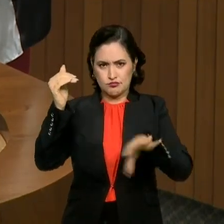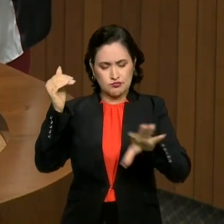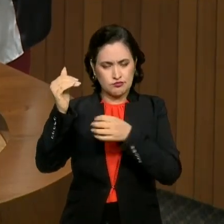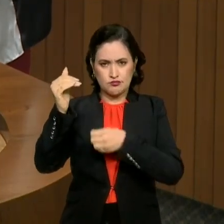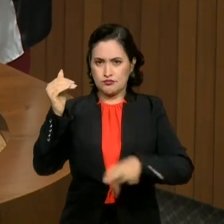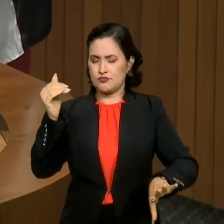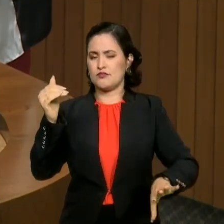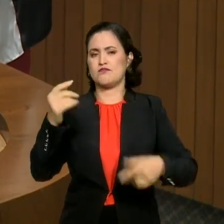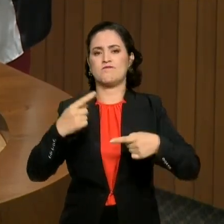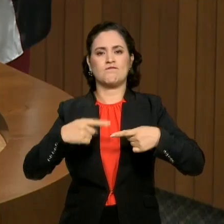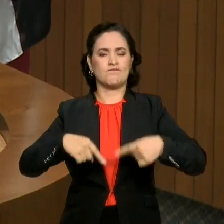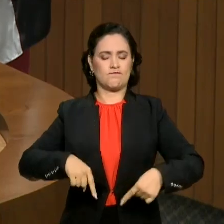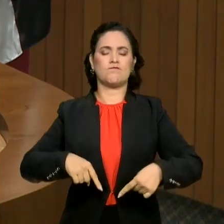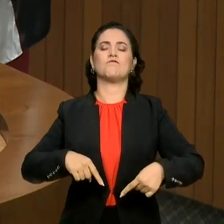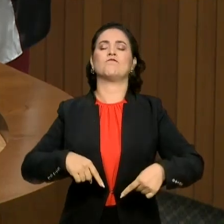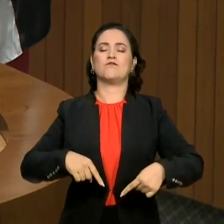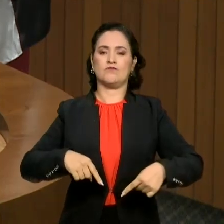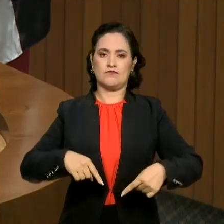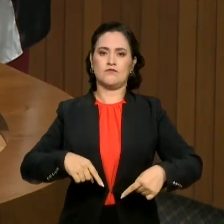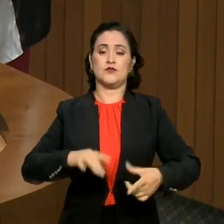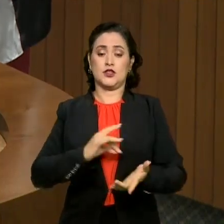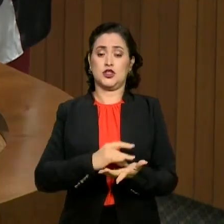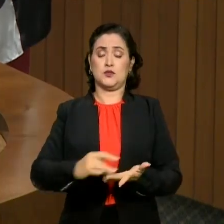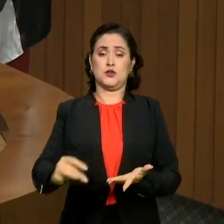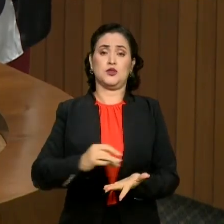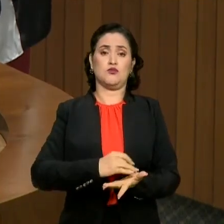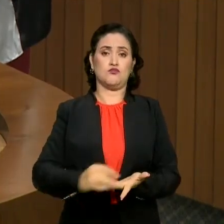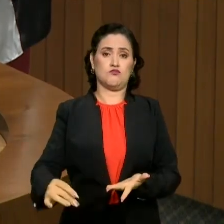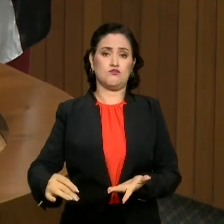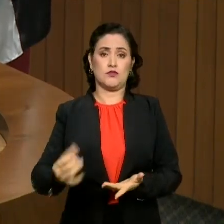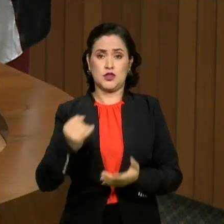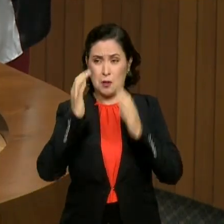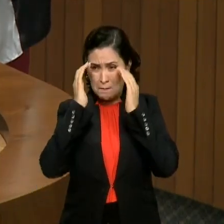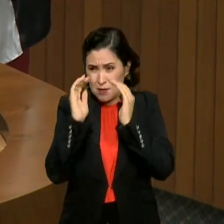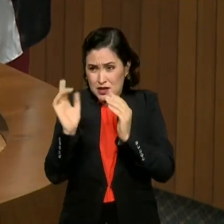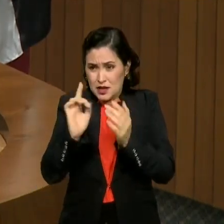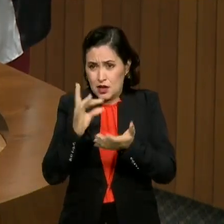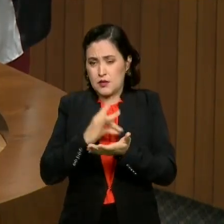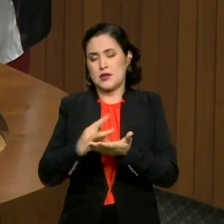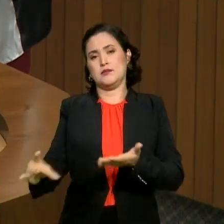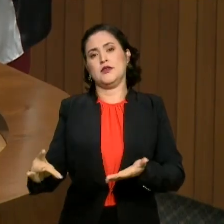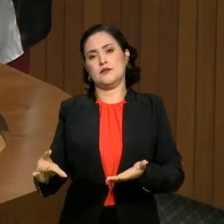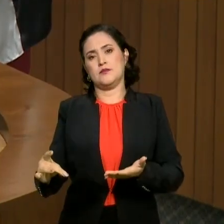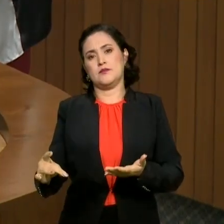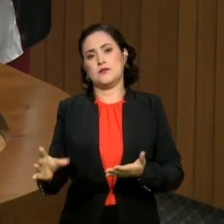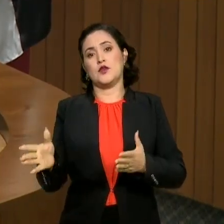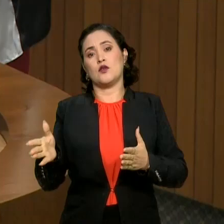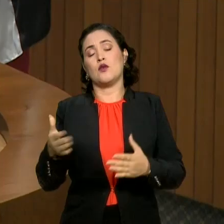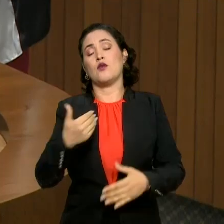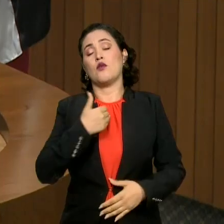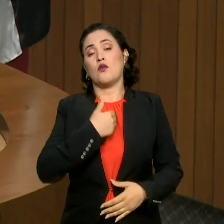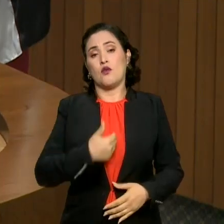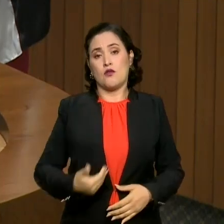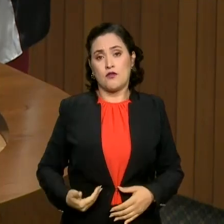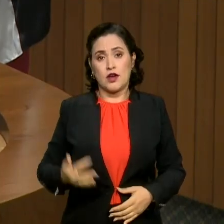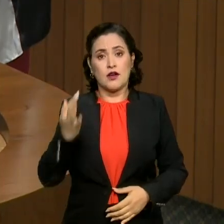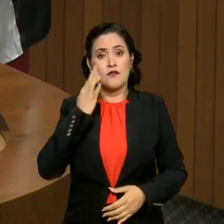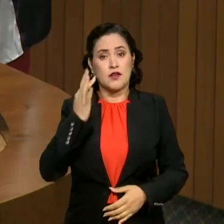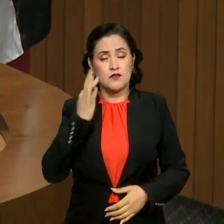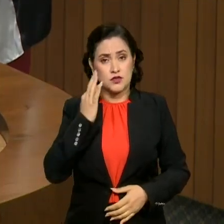vezes, adversário ou, pior, inimigo. O governo Flávio Dino passou por essas várias fases em relação à minha